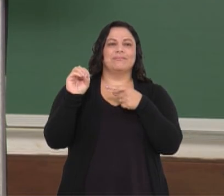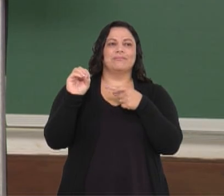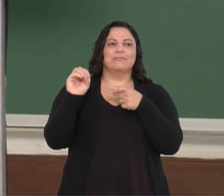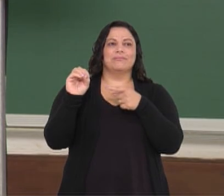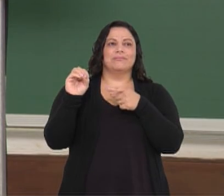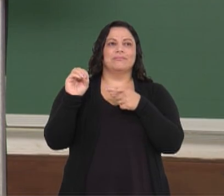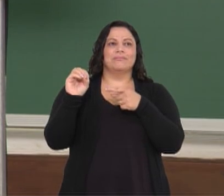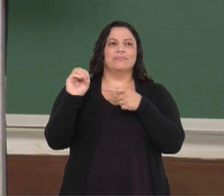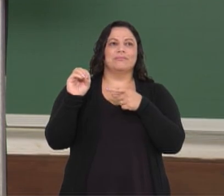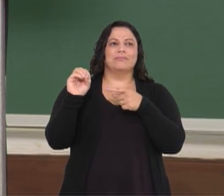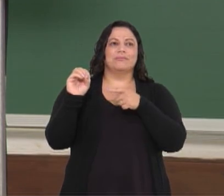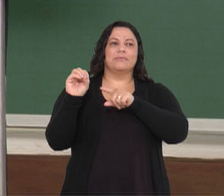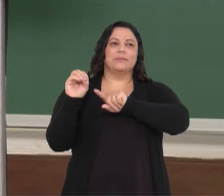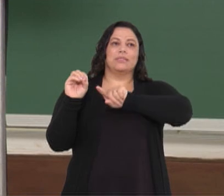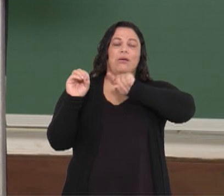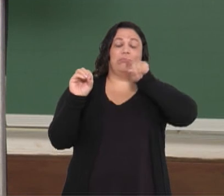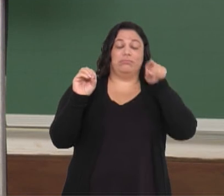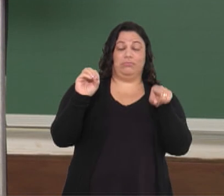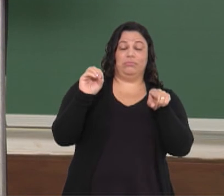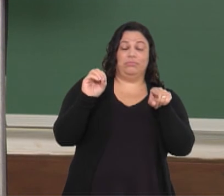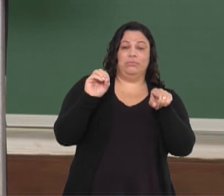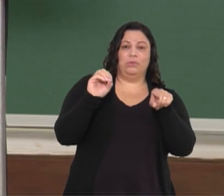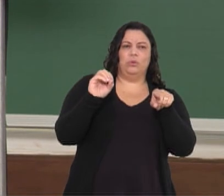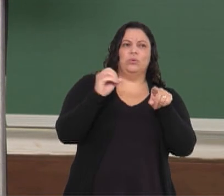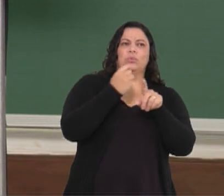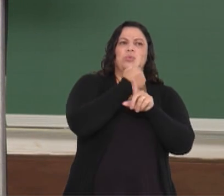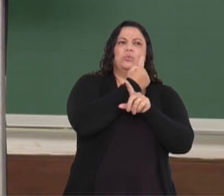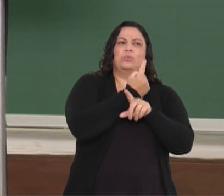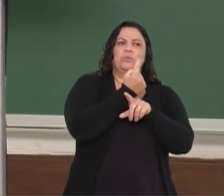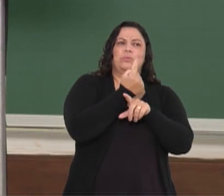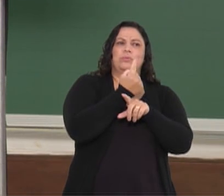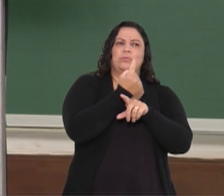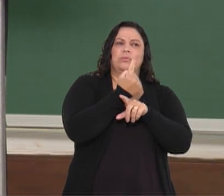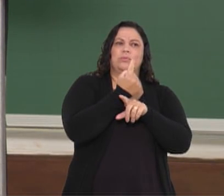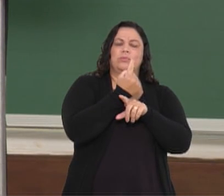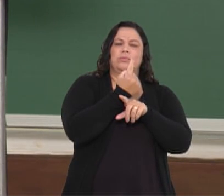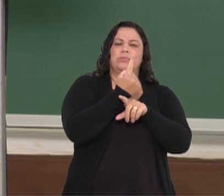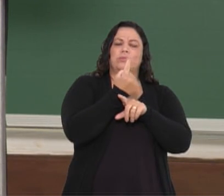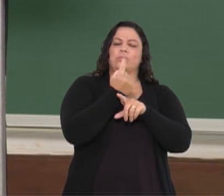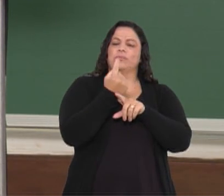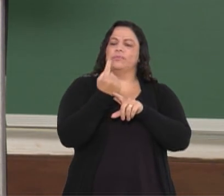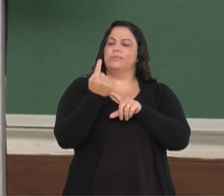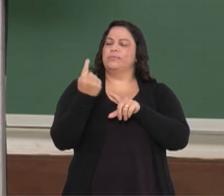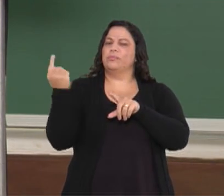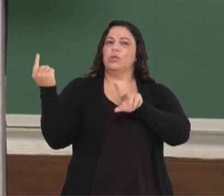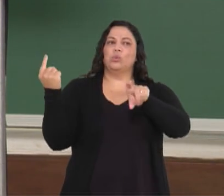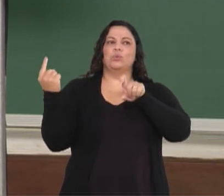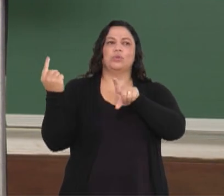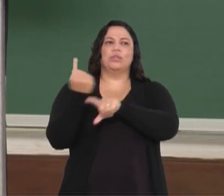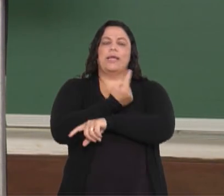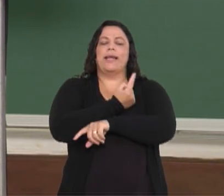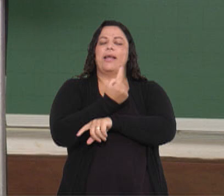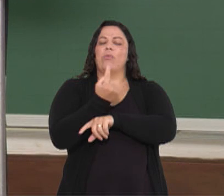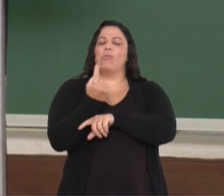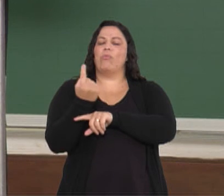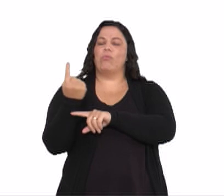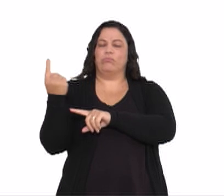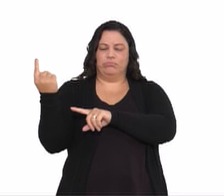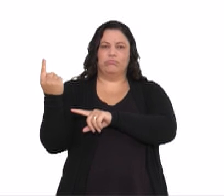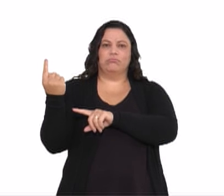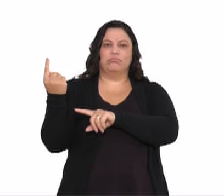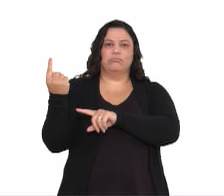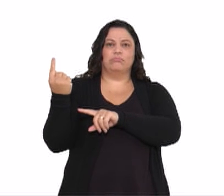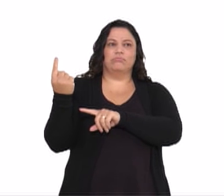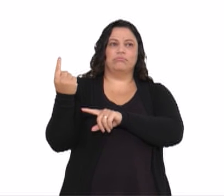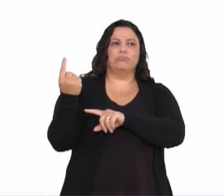meu polinômio. Olha aqui, tudo 1, 1, 1, 1 e 1. Logo, o seu polinômio vai ter estrutura de